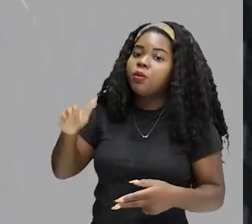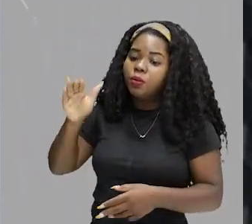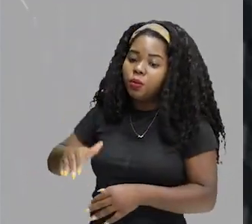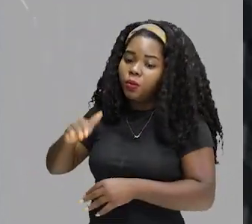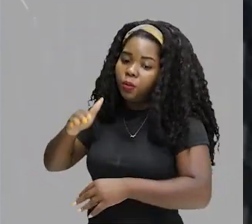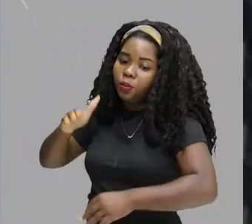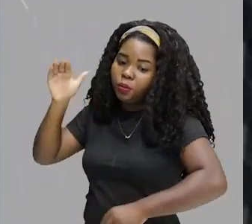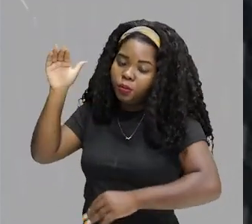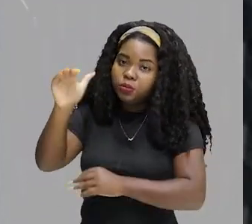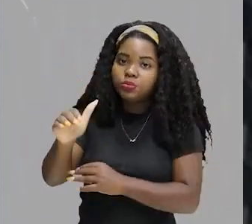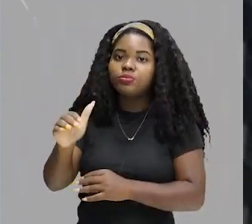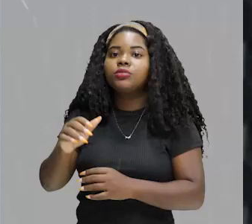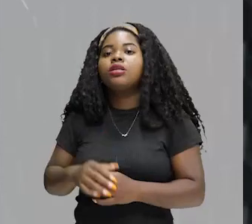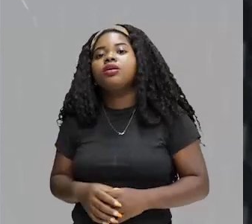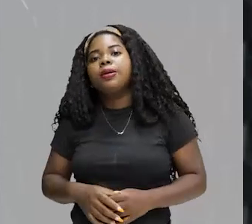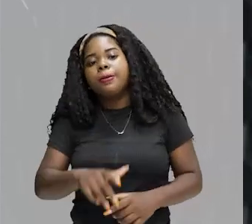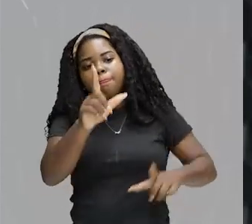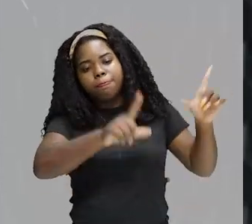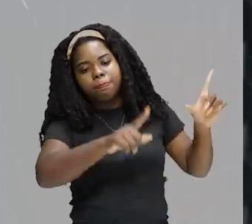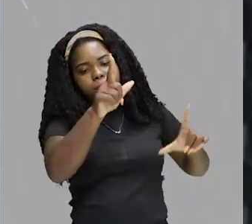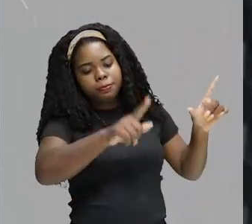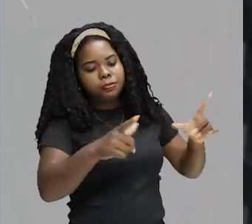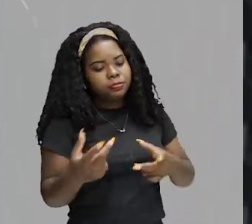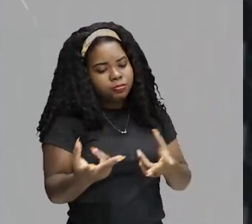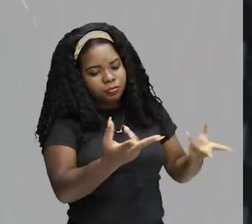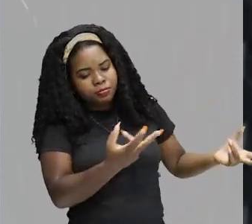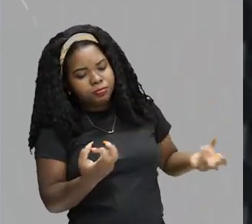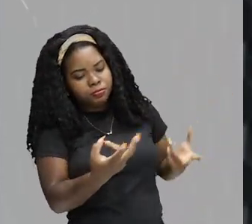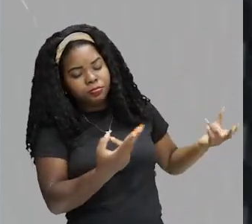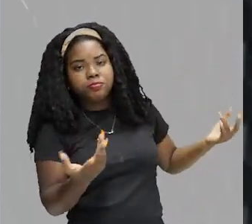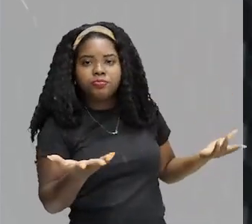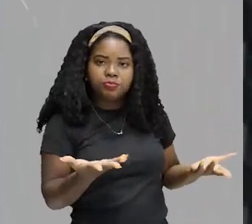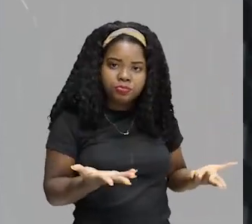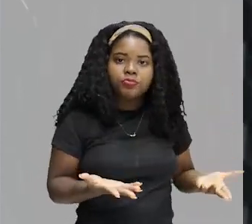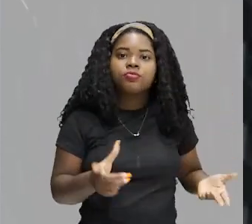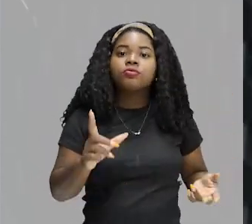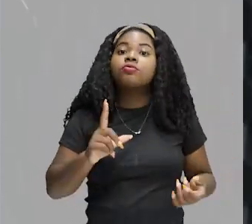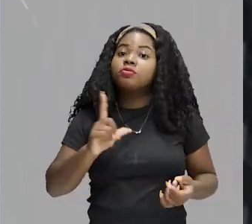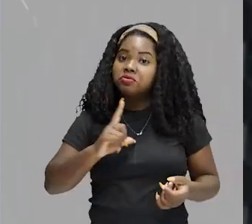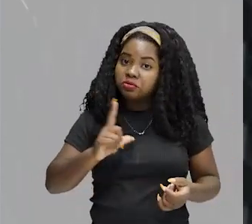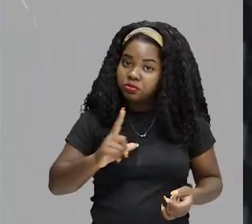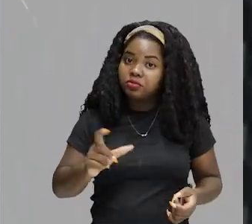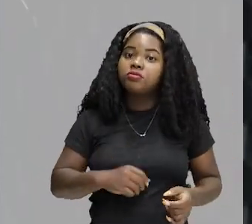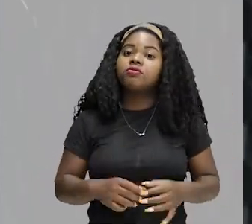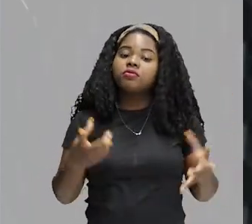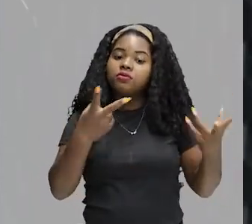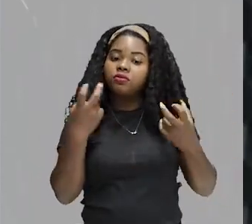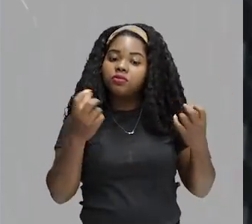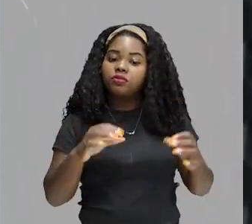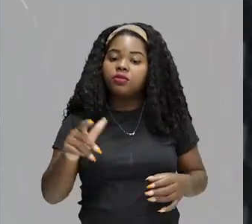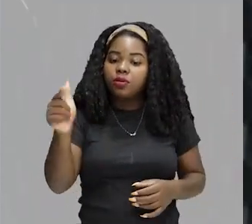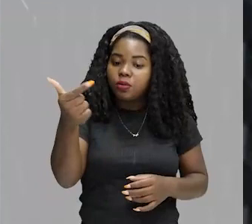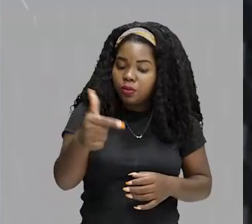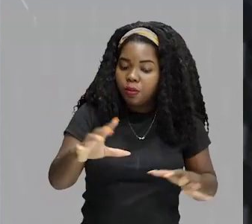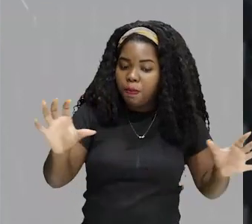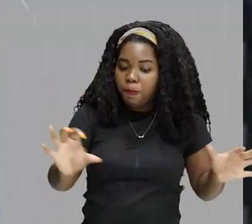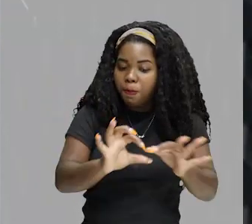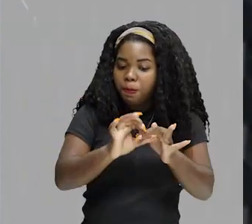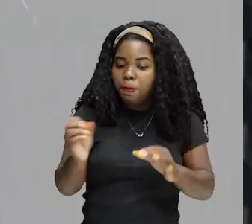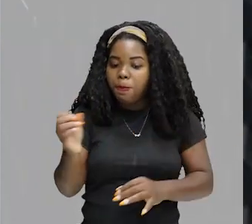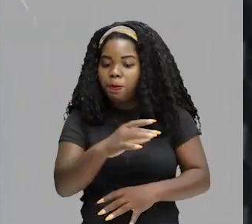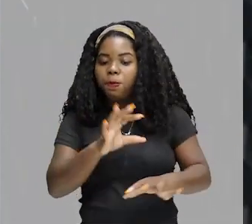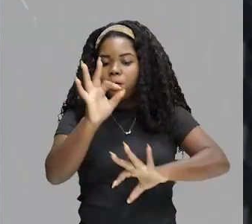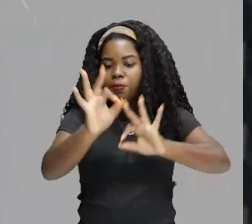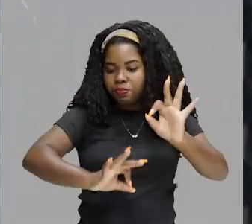relação à mídia, é pouco explorada, está tendo aí uma ascensão novamente, por conta dessa união, dessa nova organização